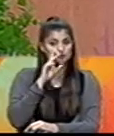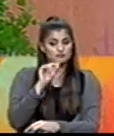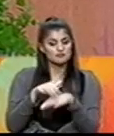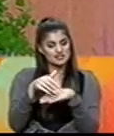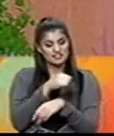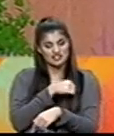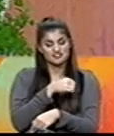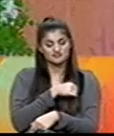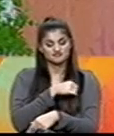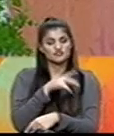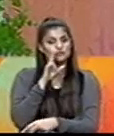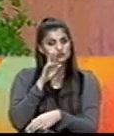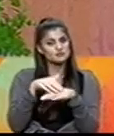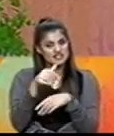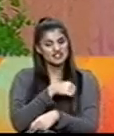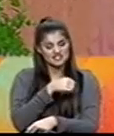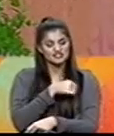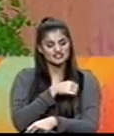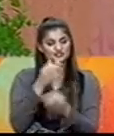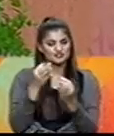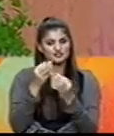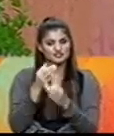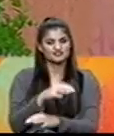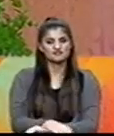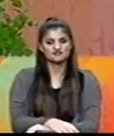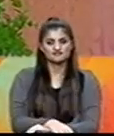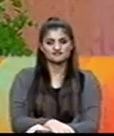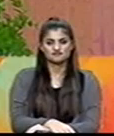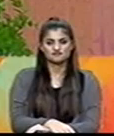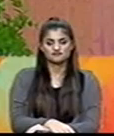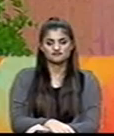não é? É uma desculpa para sair de casa. Pois. Mas compreendo que as pessoas...